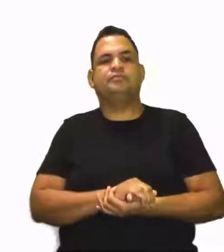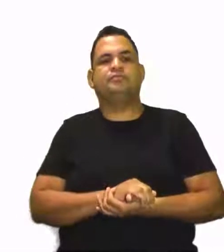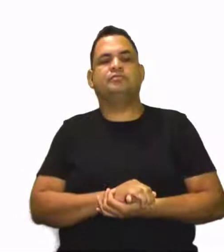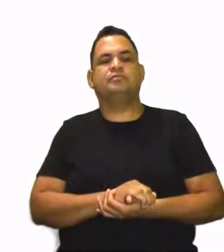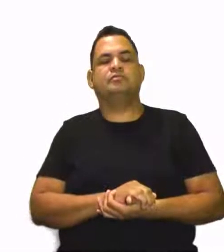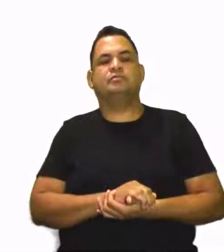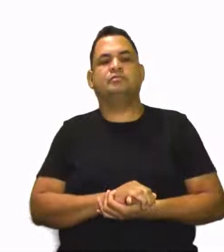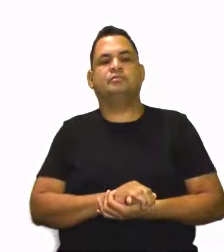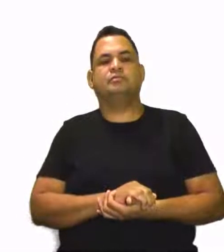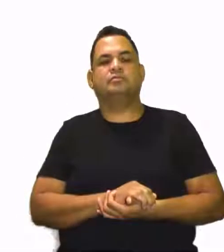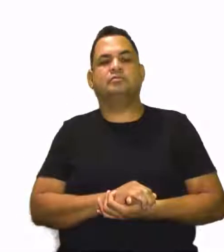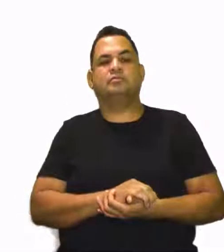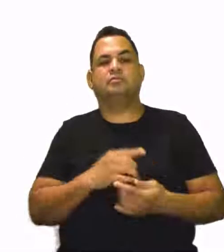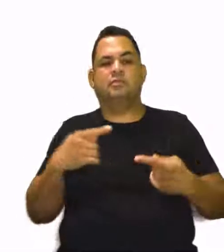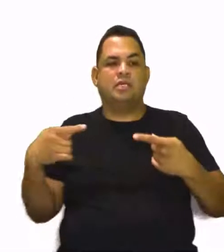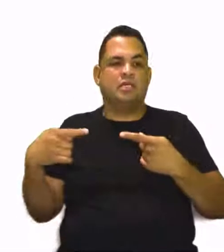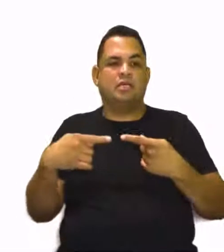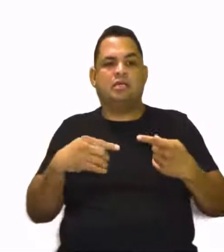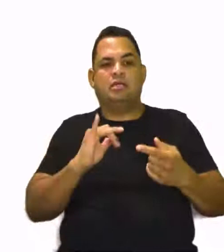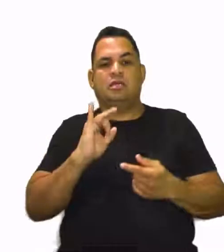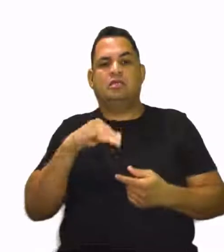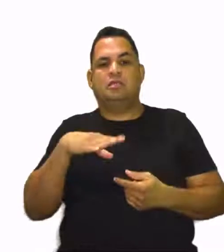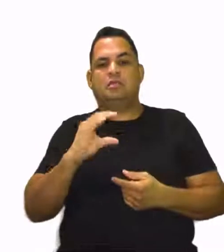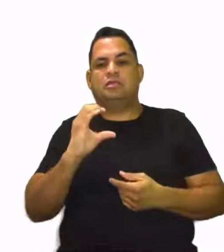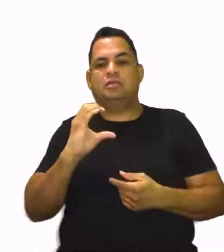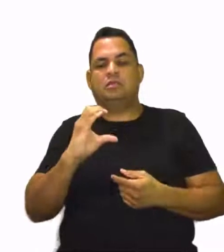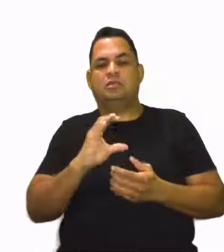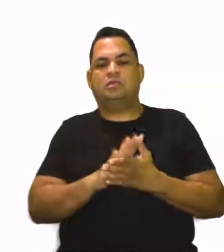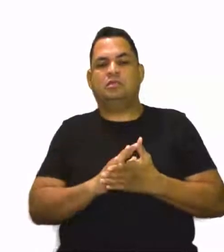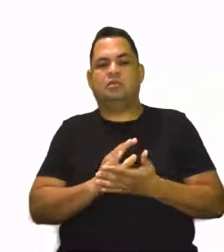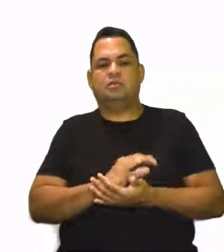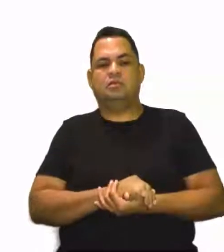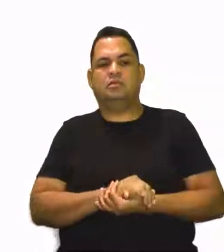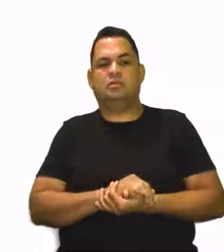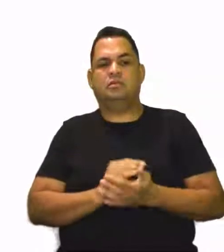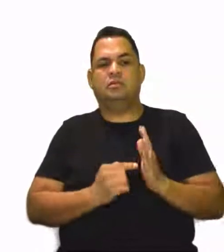aqui a afirmativa é em relação ao IMC. Vou subir